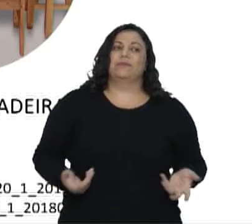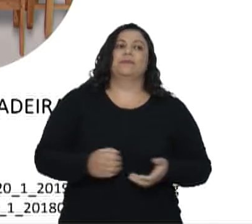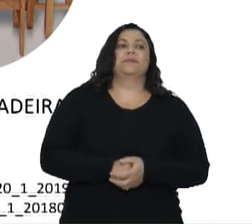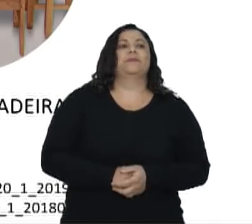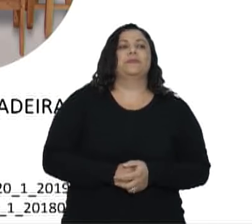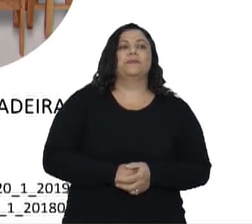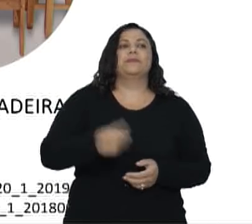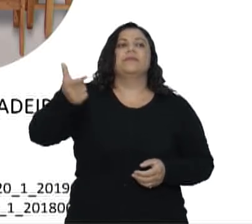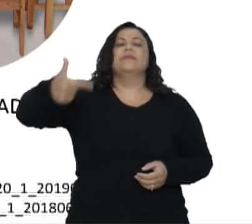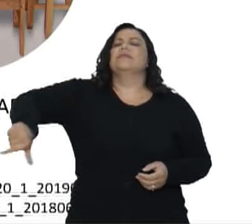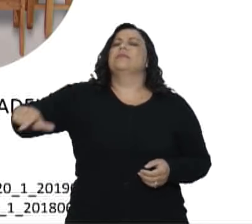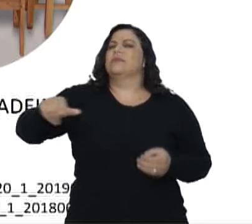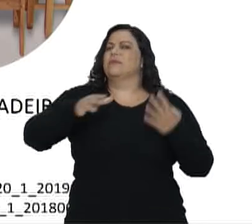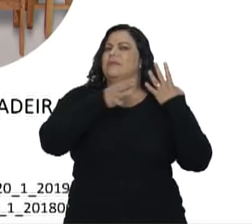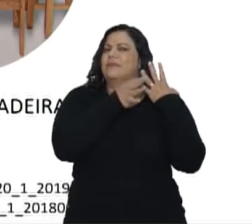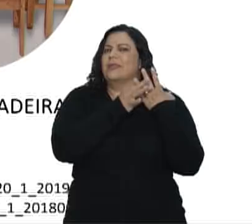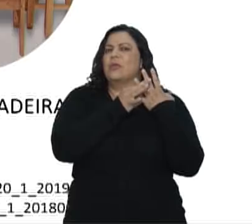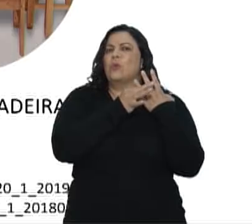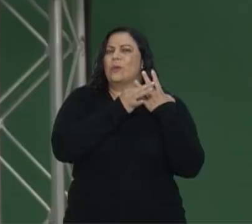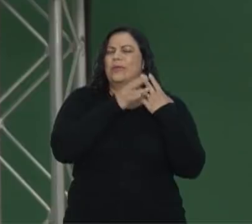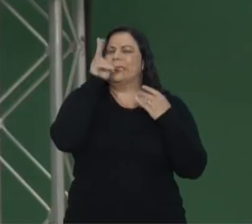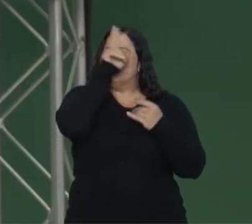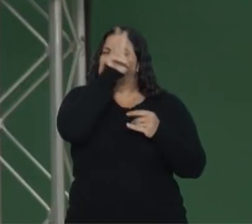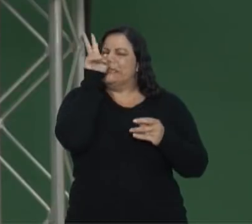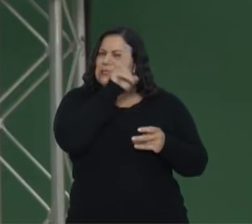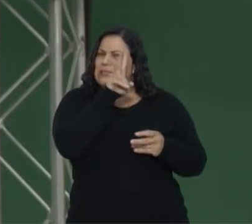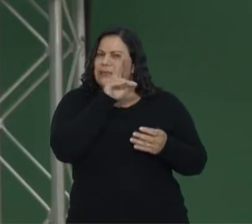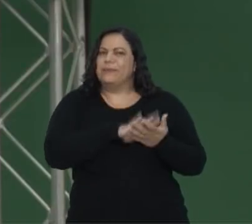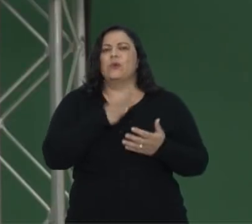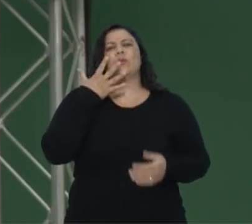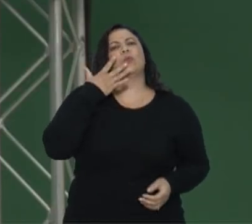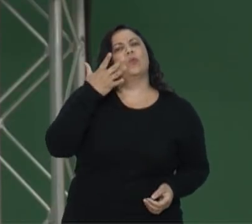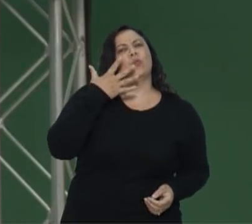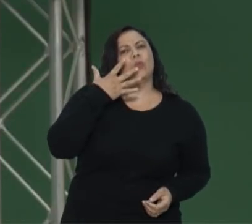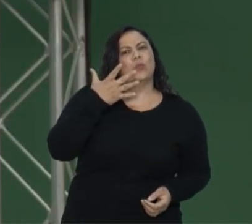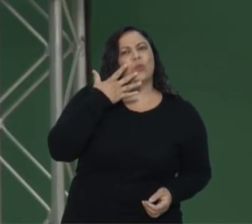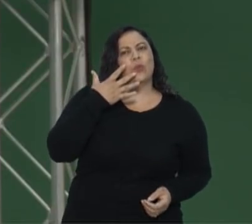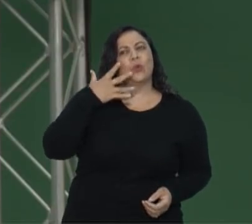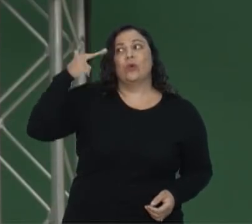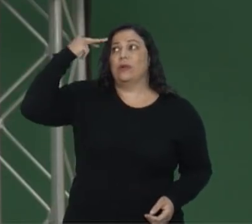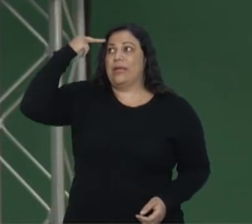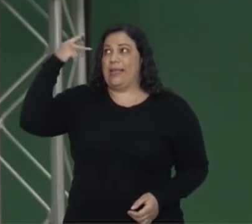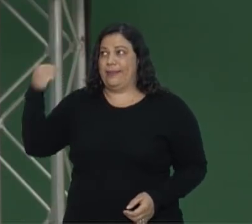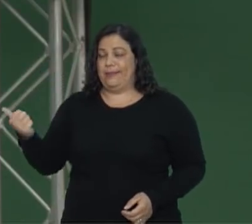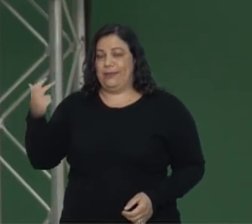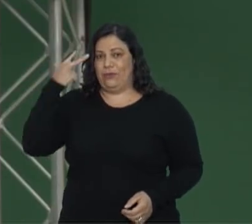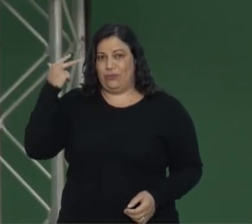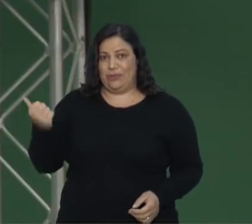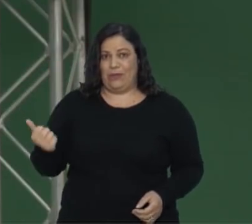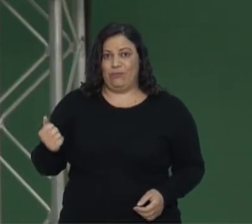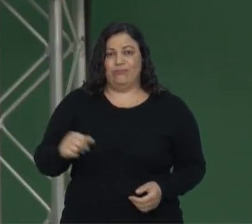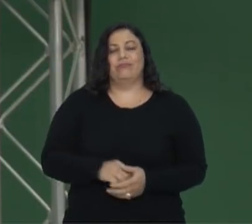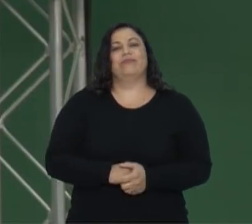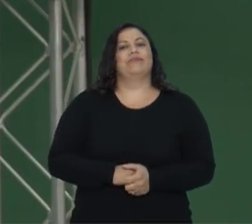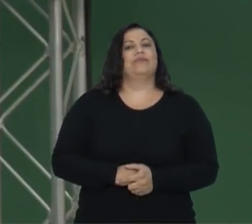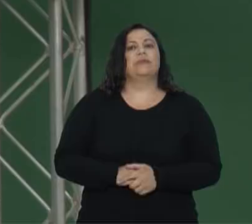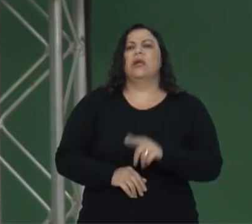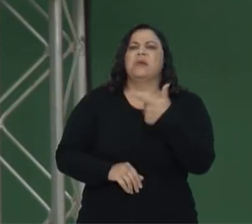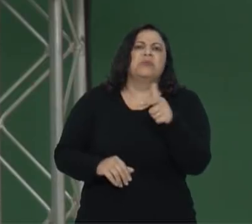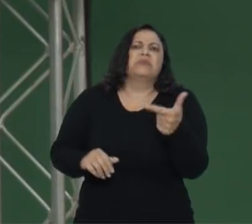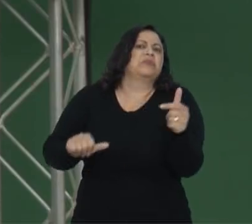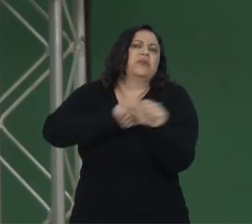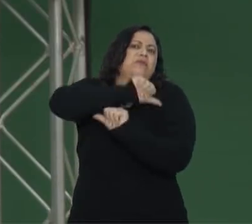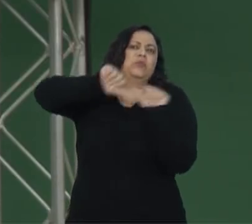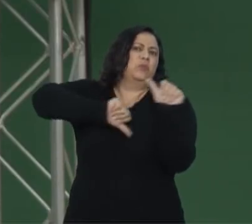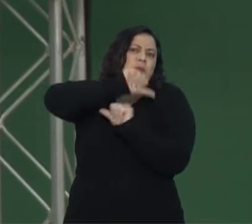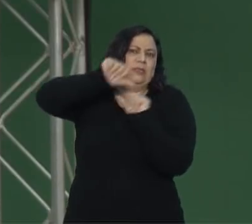anel. Lembra da pepita? A pepita de ouro é natural, não manufaturada, não teve